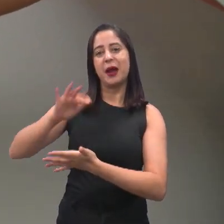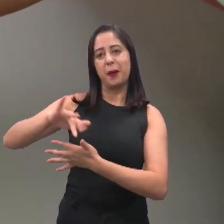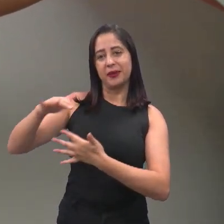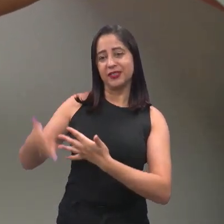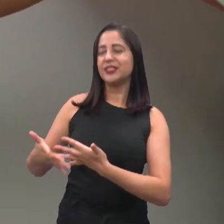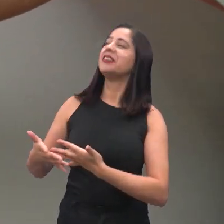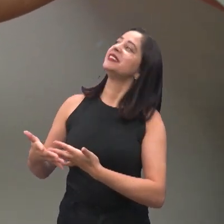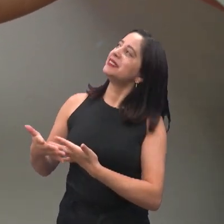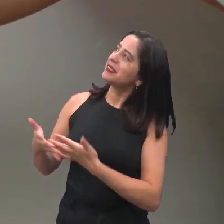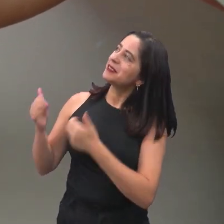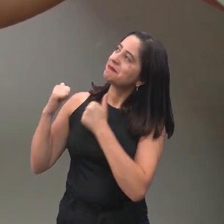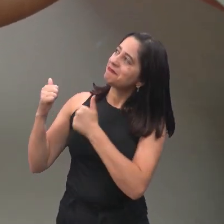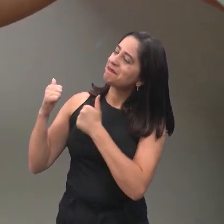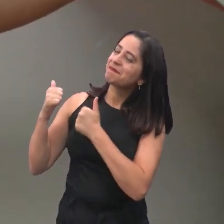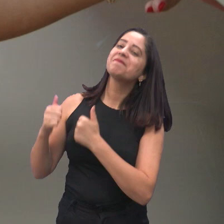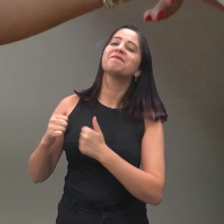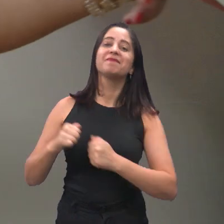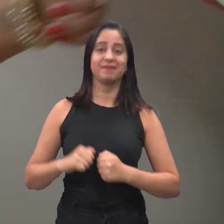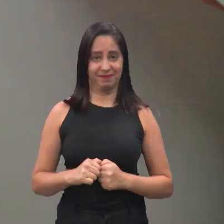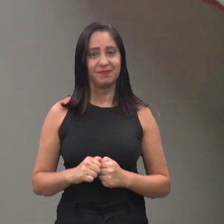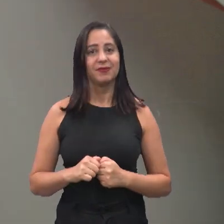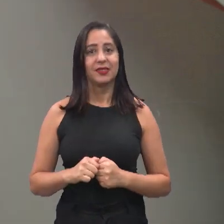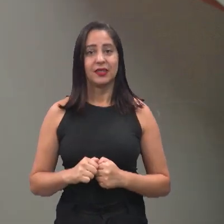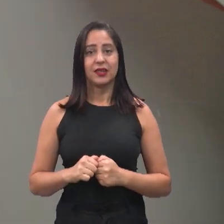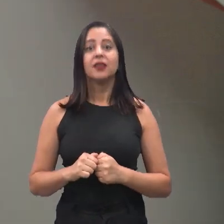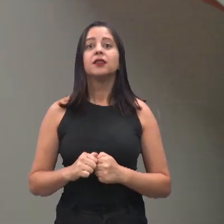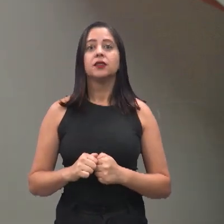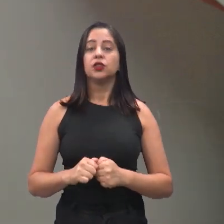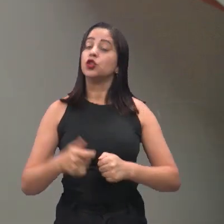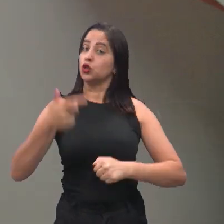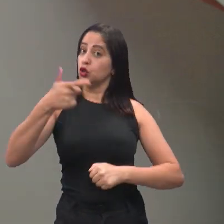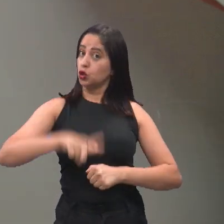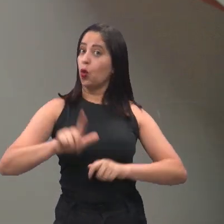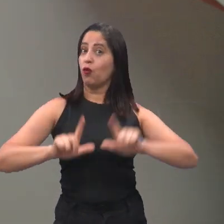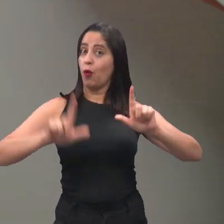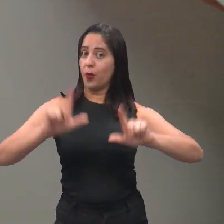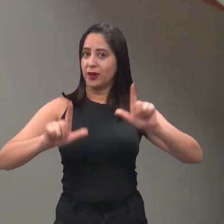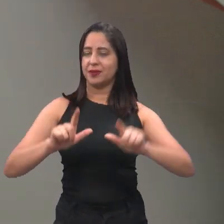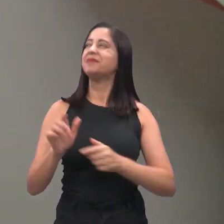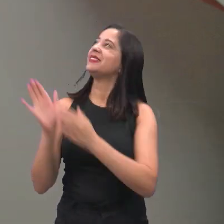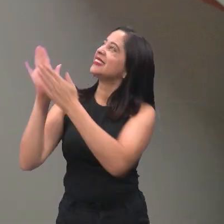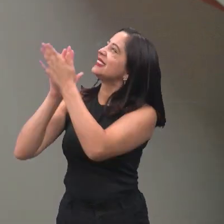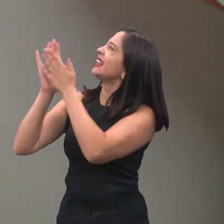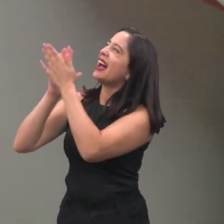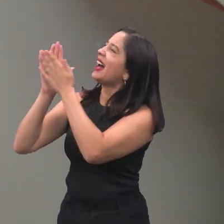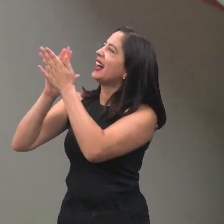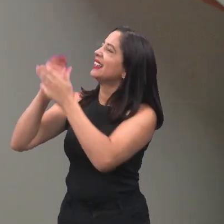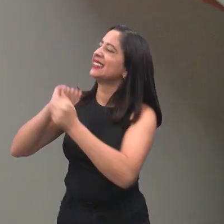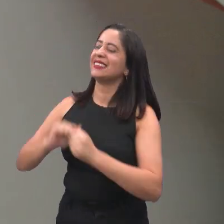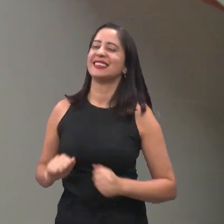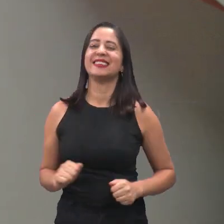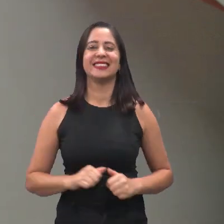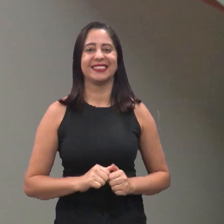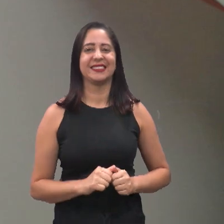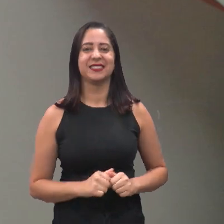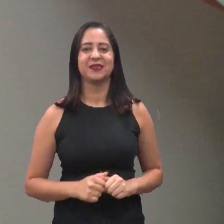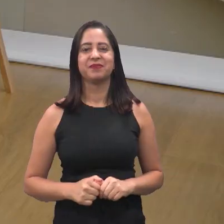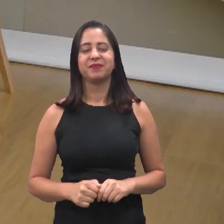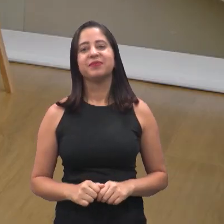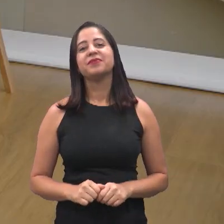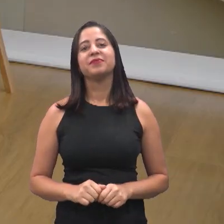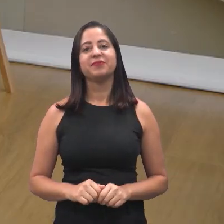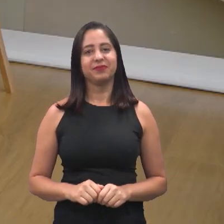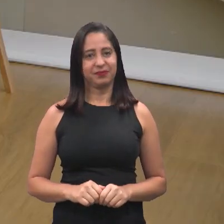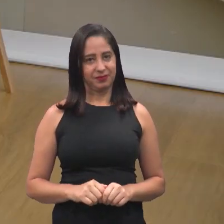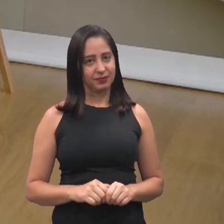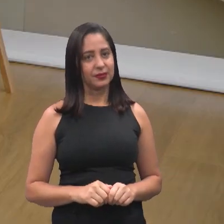Ana Furtado, com a tradução em Libras de mais esse programa. Obrigada, Ana. Vamos lá. Mariana,